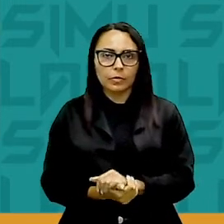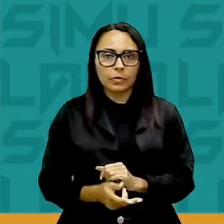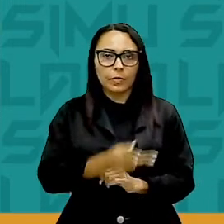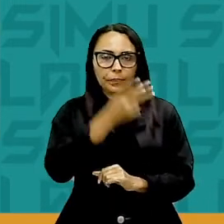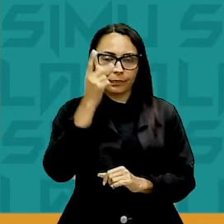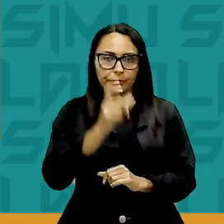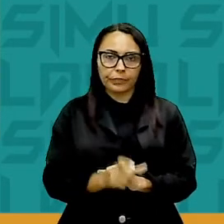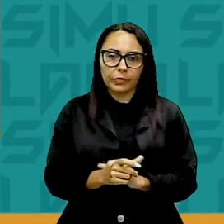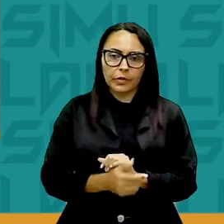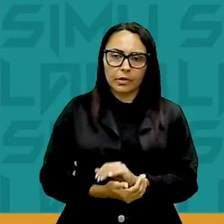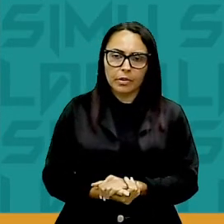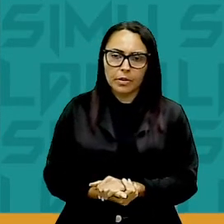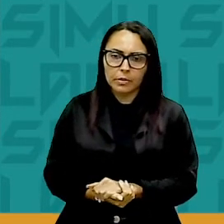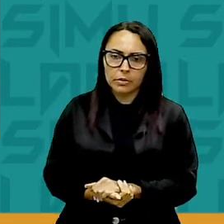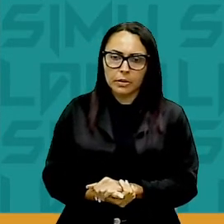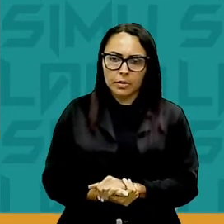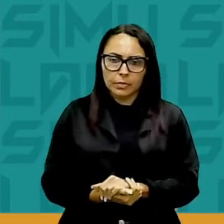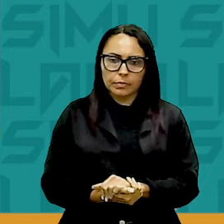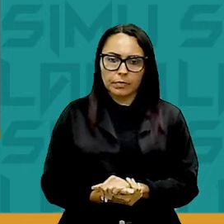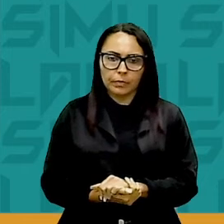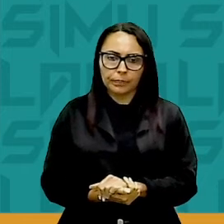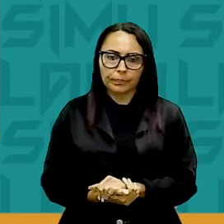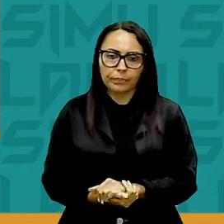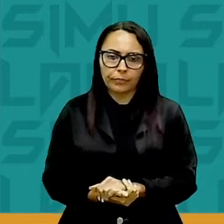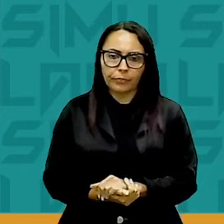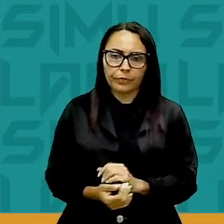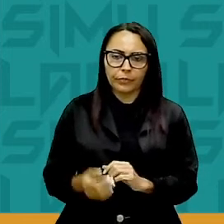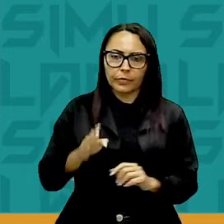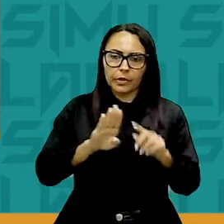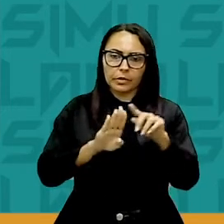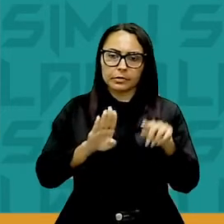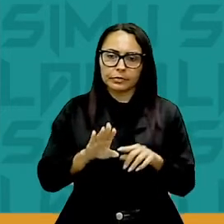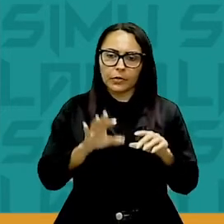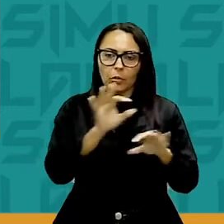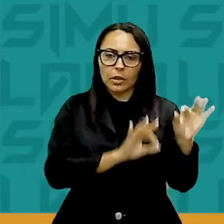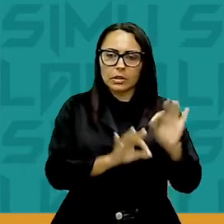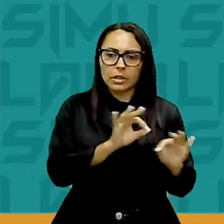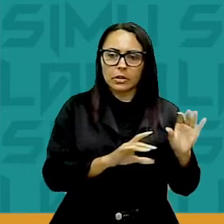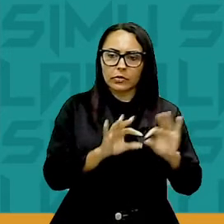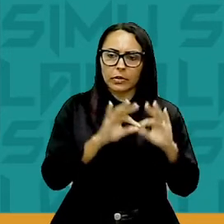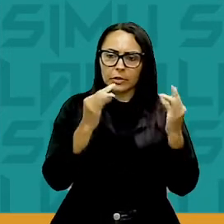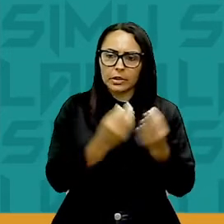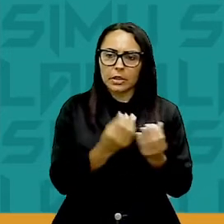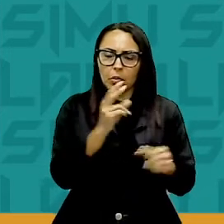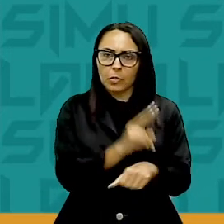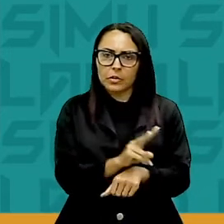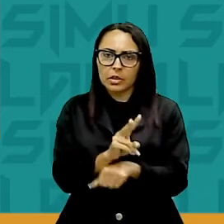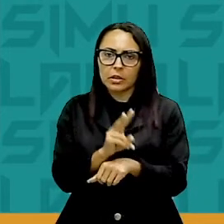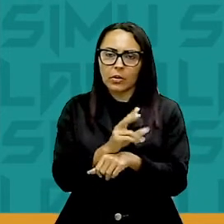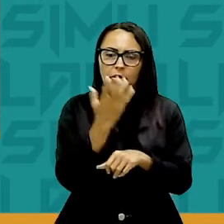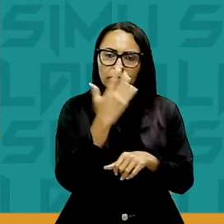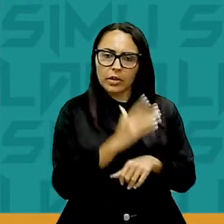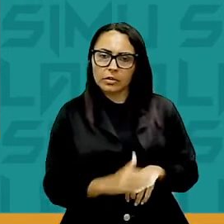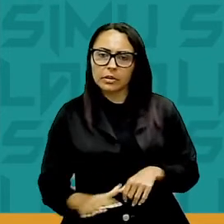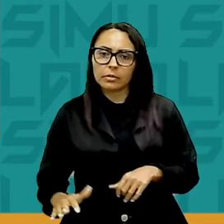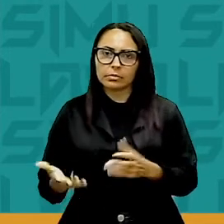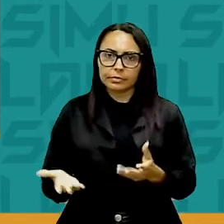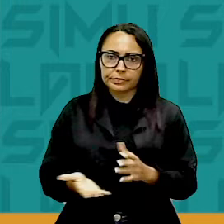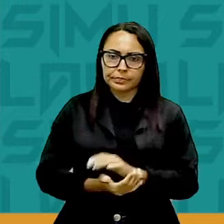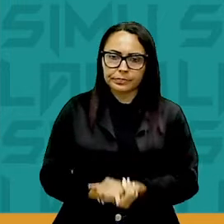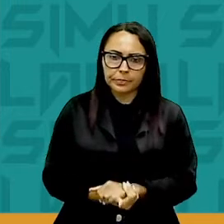são exploradas, ok? Vamos lá, letra B, organização familiar e proteção à infância. Será que é